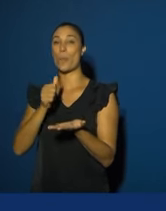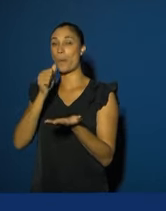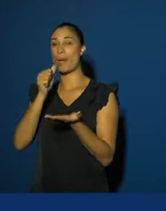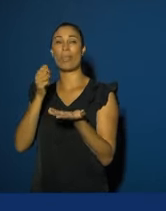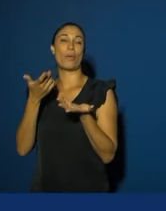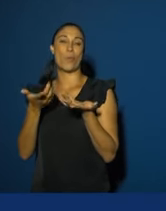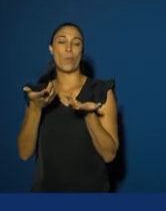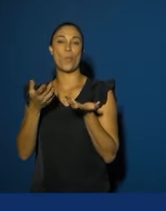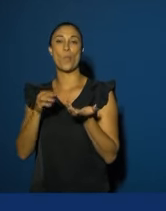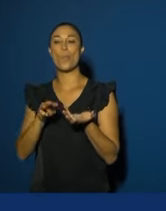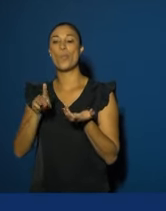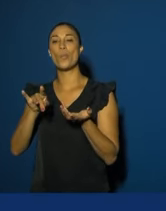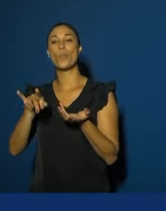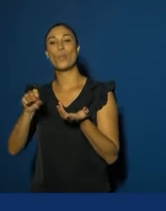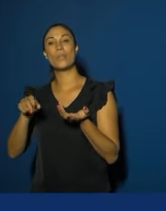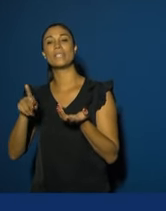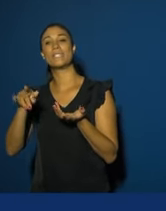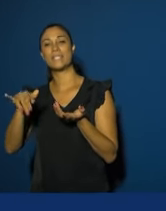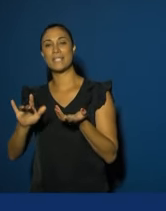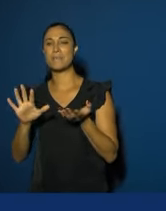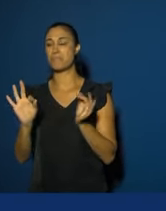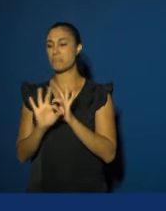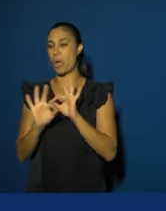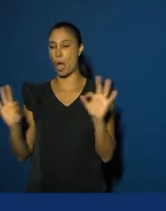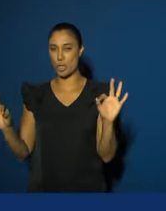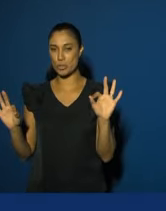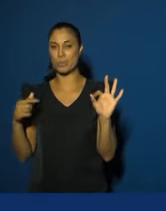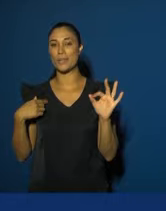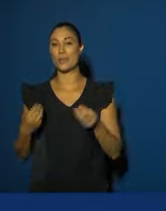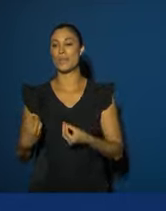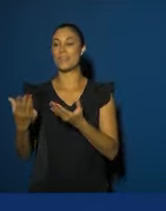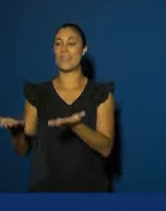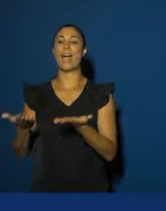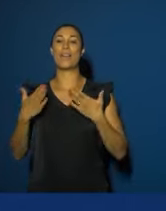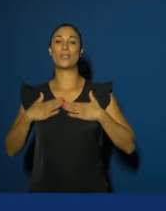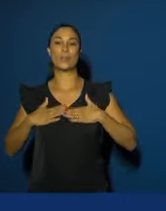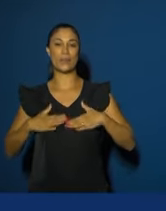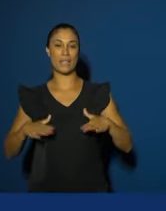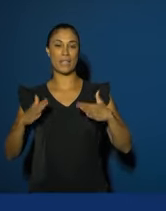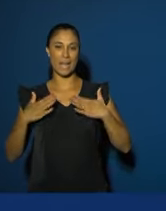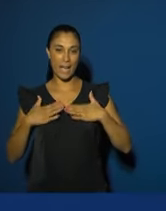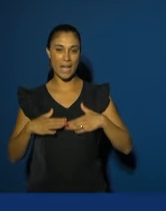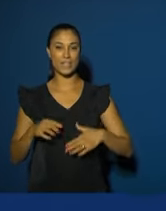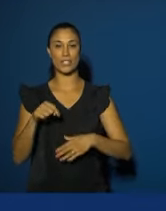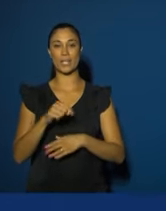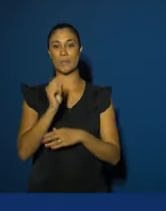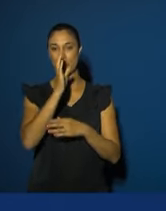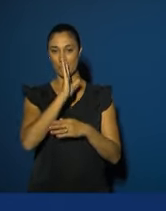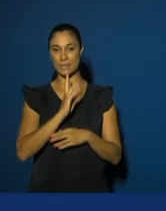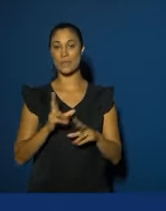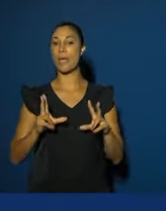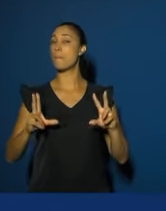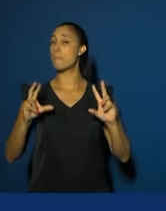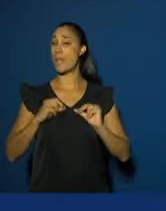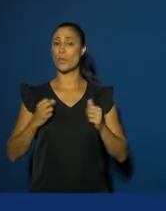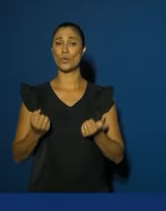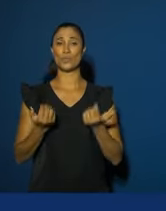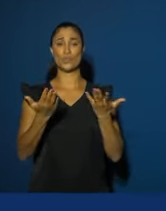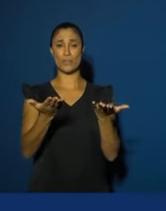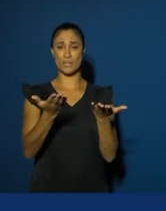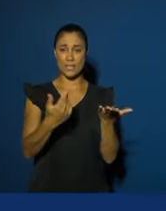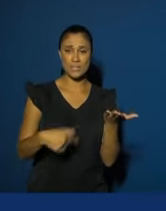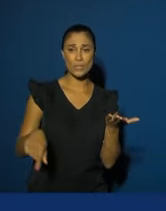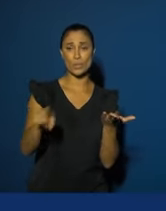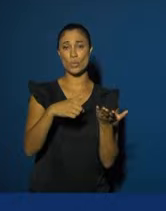sei da informação Então acho que isso traz uma tranquilidade institucional pro Brasil e mérito de todos que estão aqui